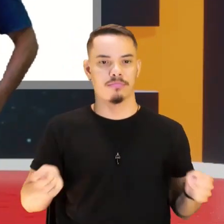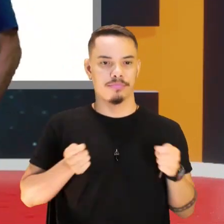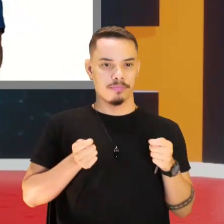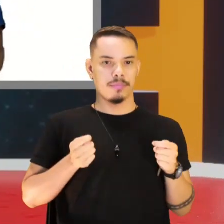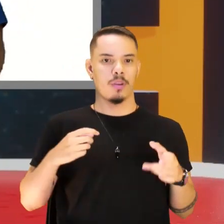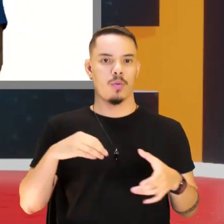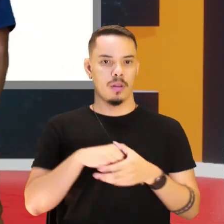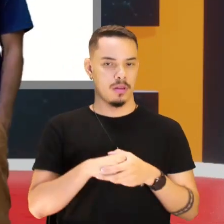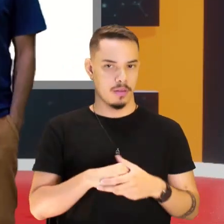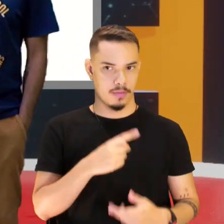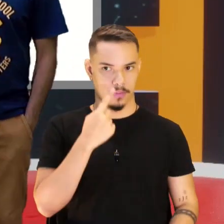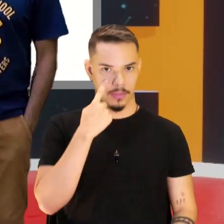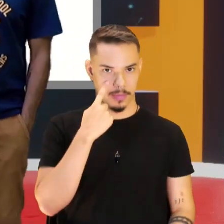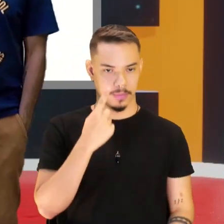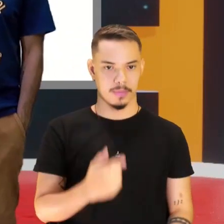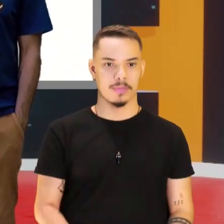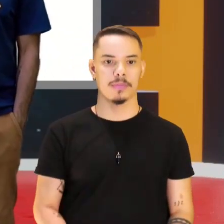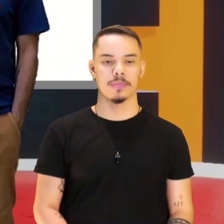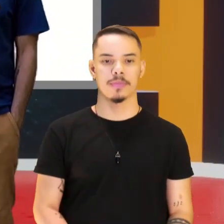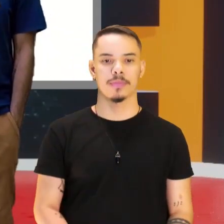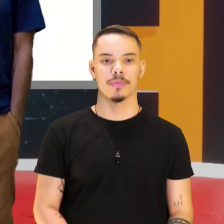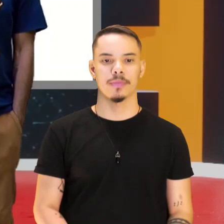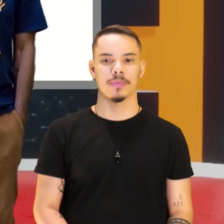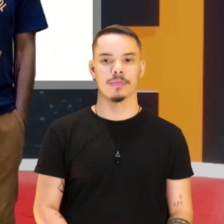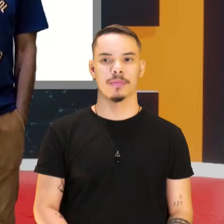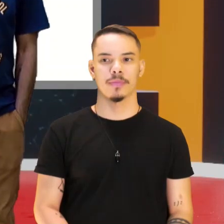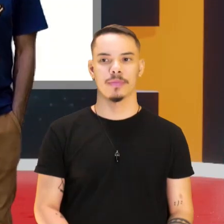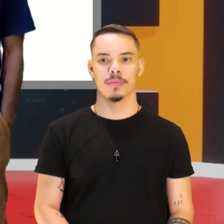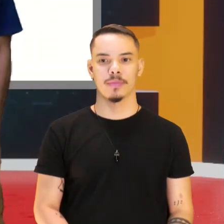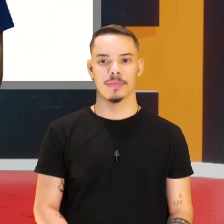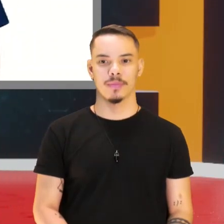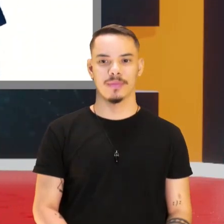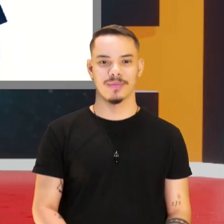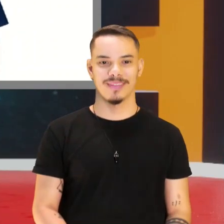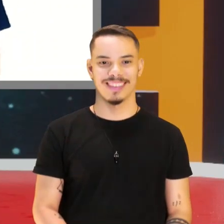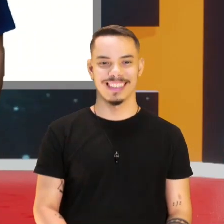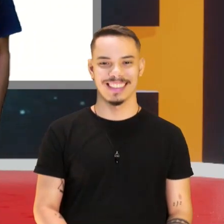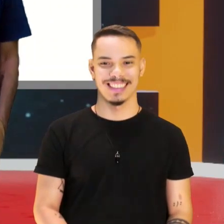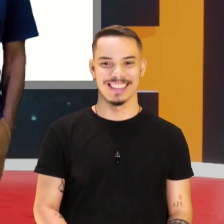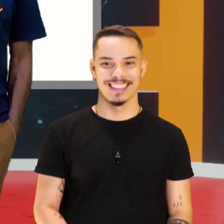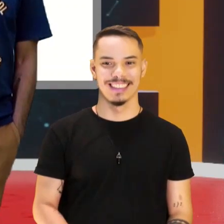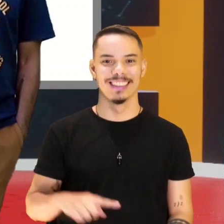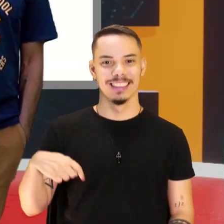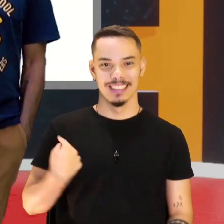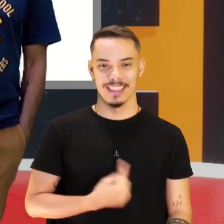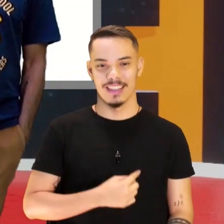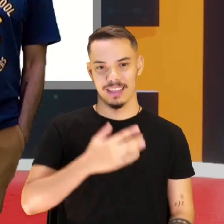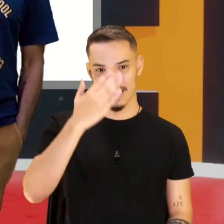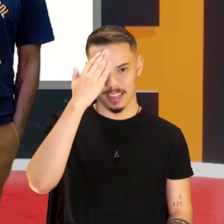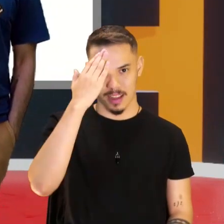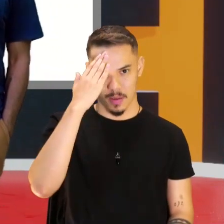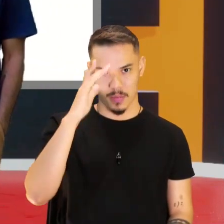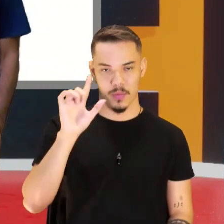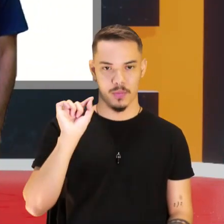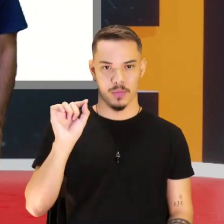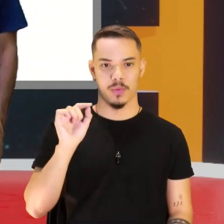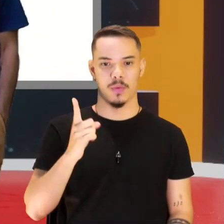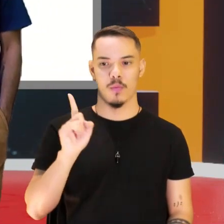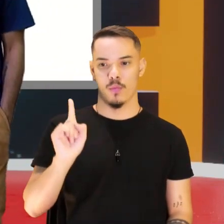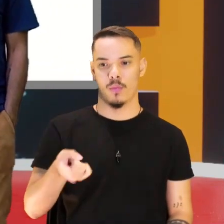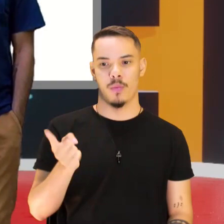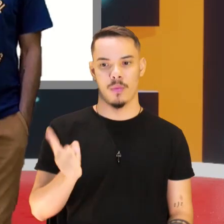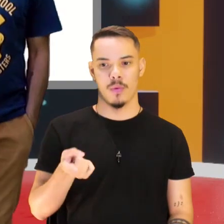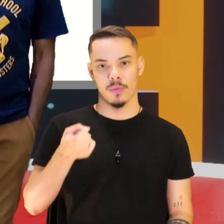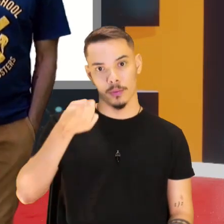deu bom? Deve ter dado bom no final do mês. Não sei. Vamos ver, então. A gente sabe, então, que foi R$1 por